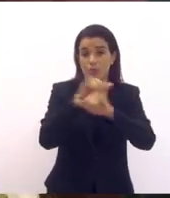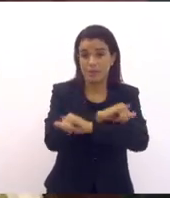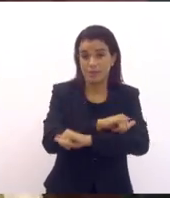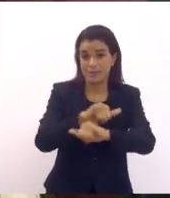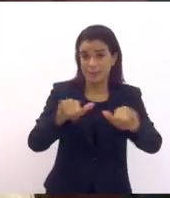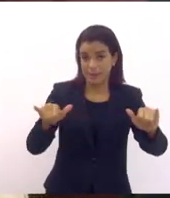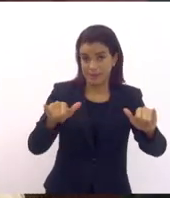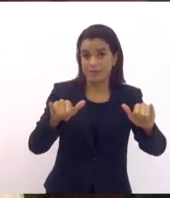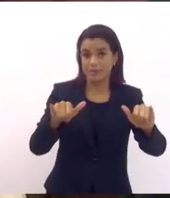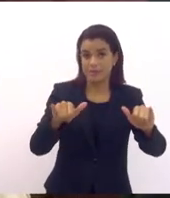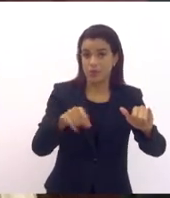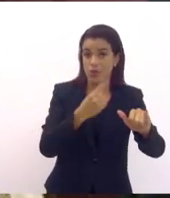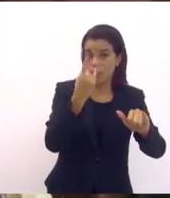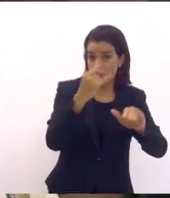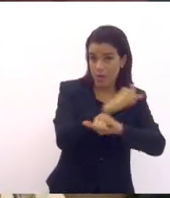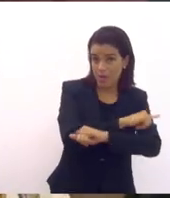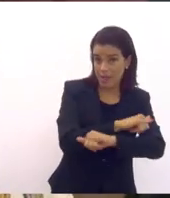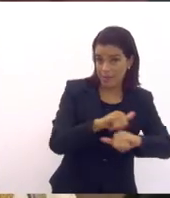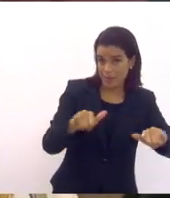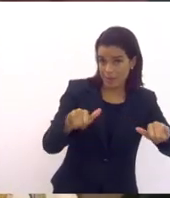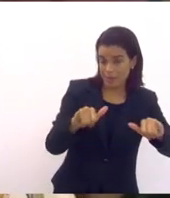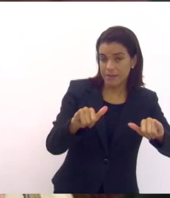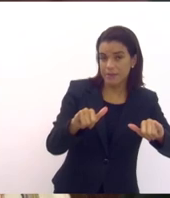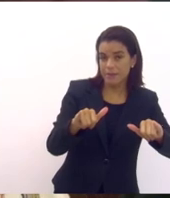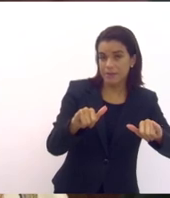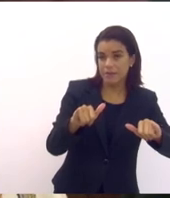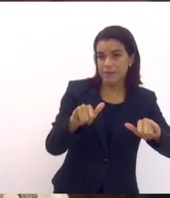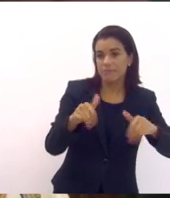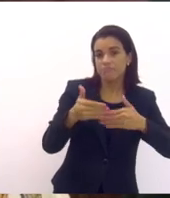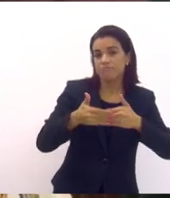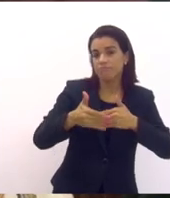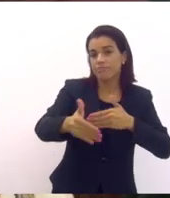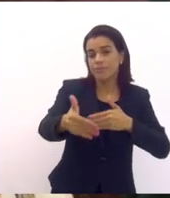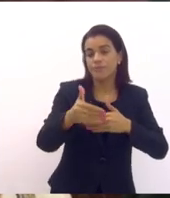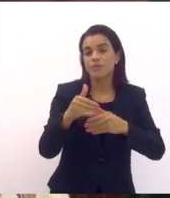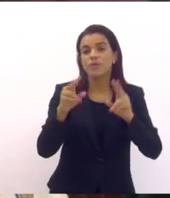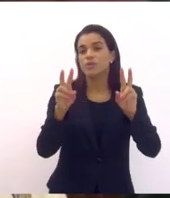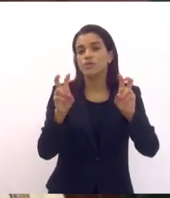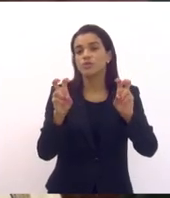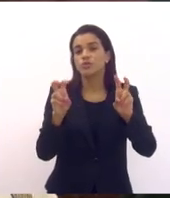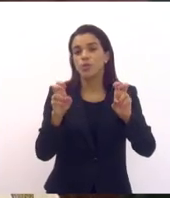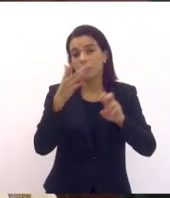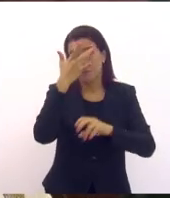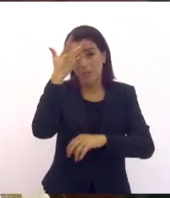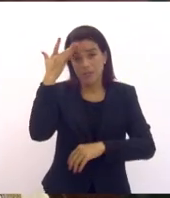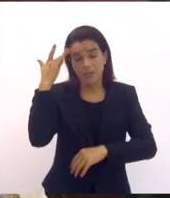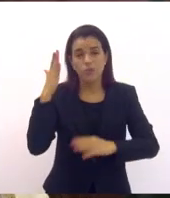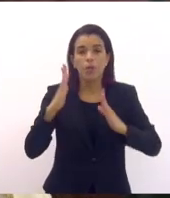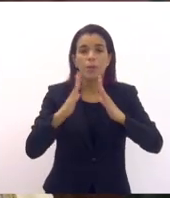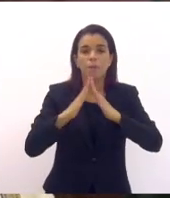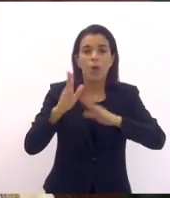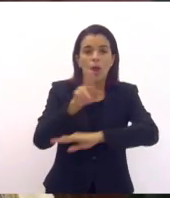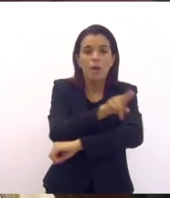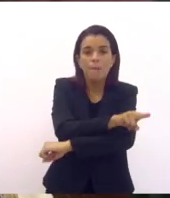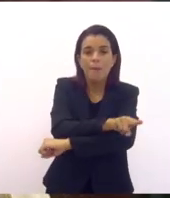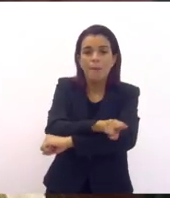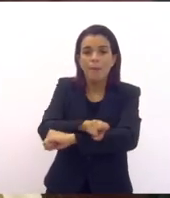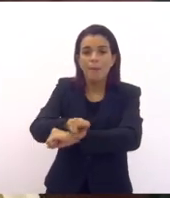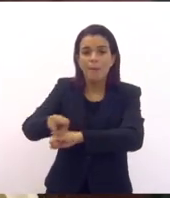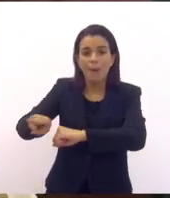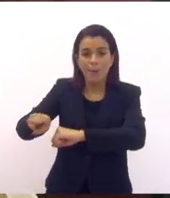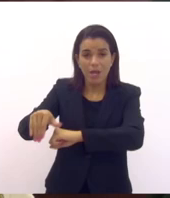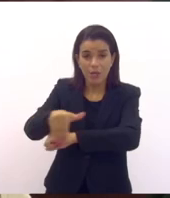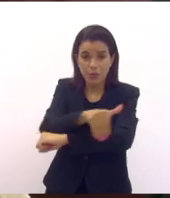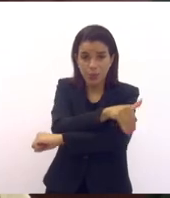lançar quer dizer uma campanha que nós vamos Lançar aqui um pouquinho que é sobre o morador em situação de rua e o morador em situação de